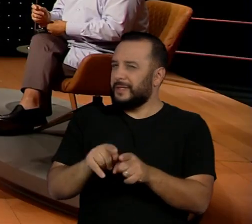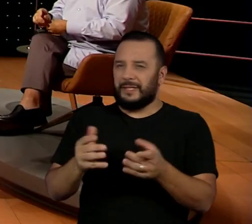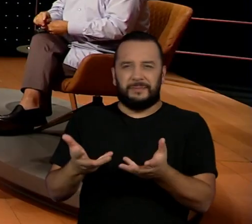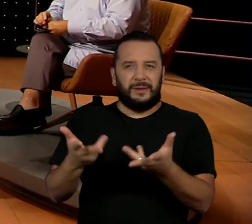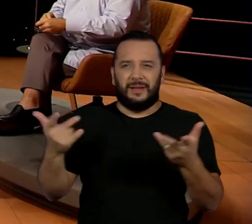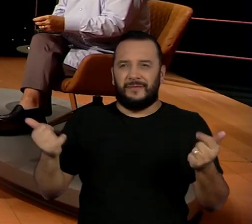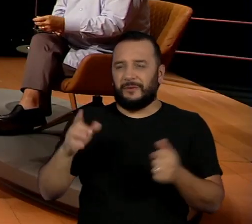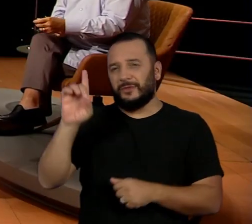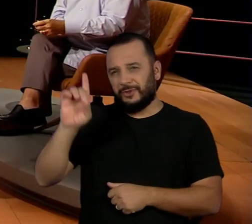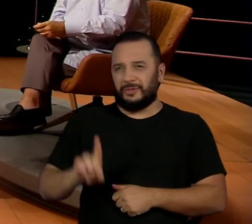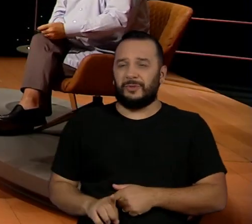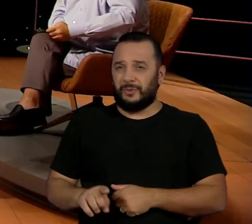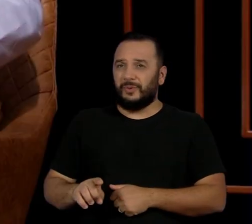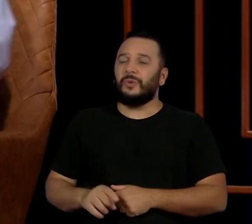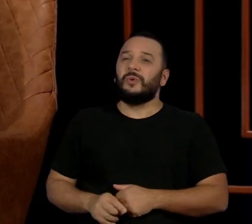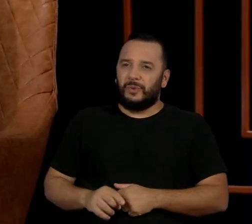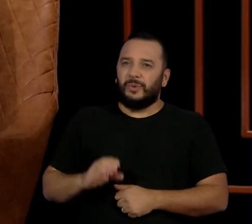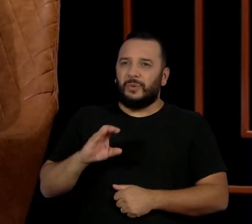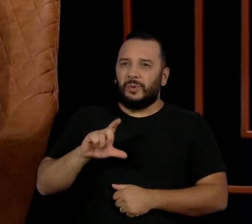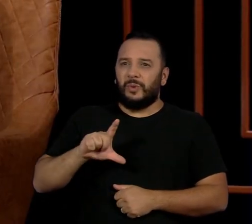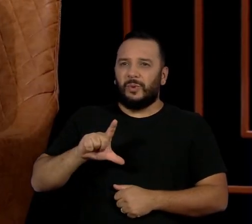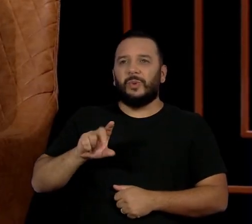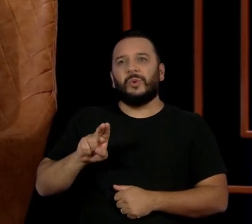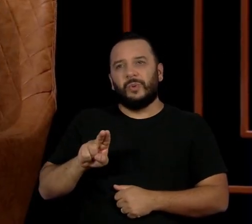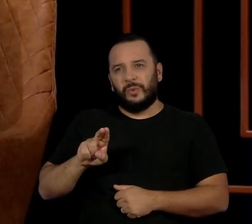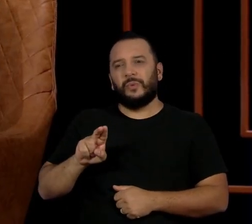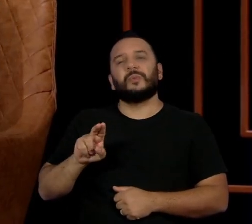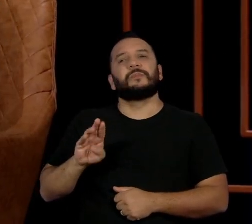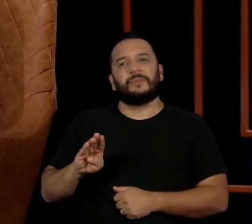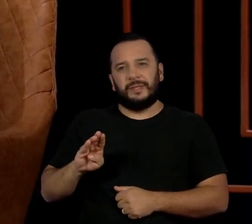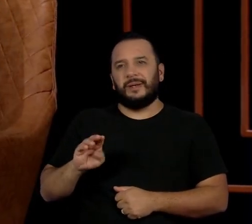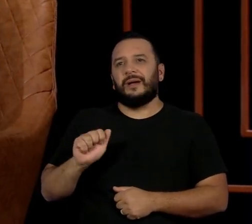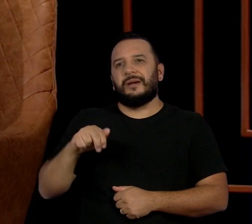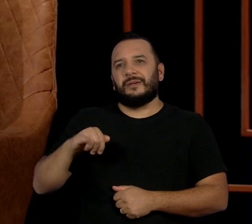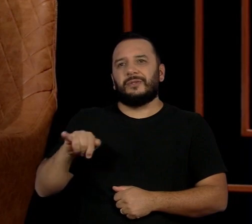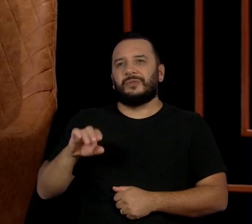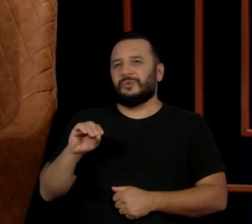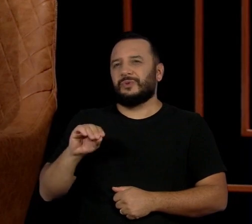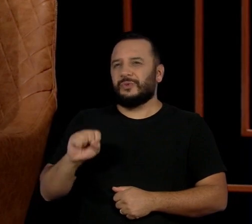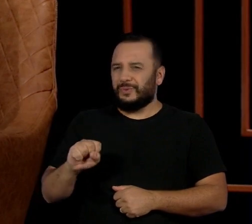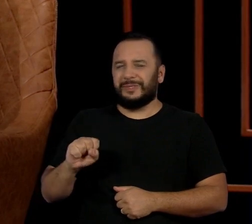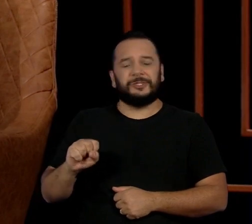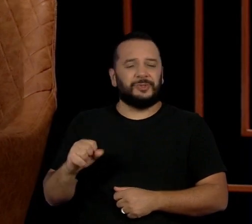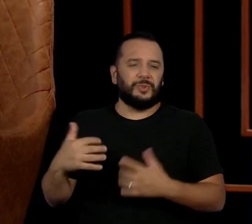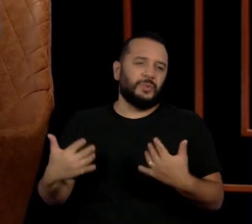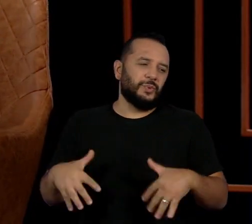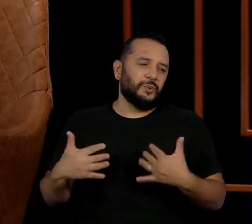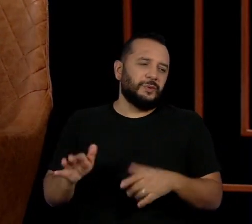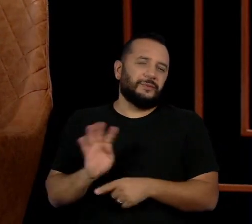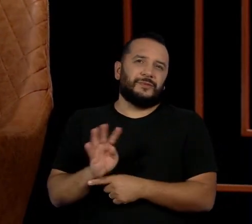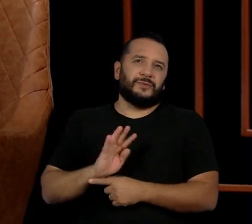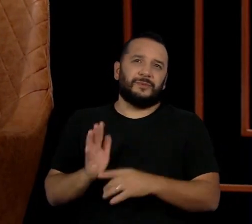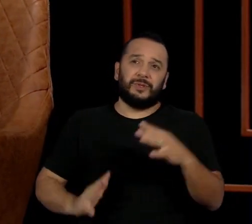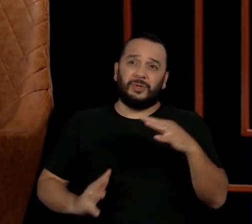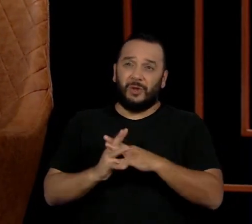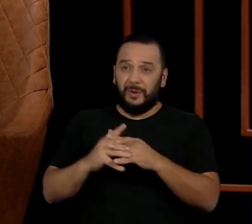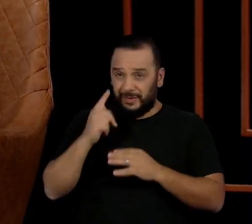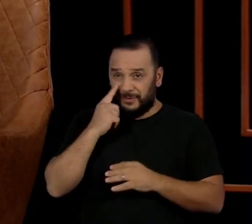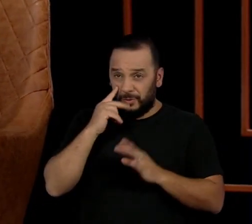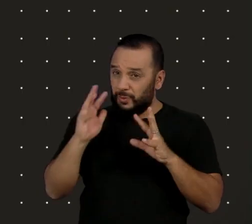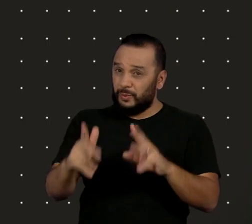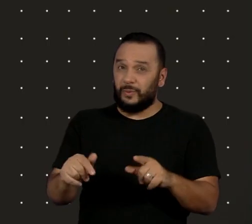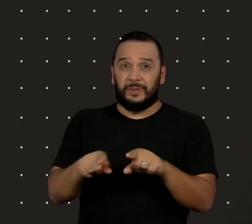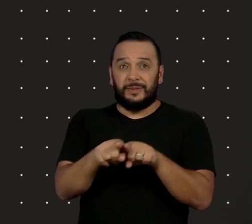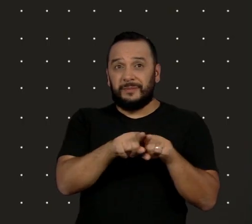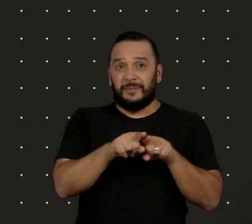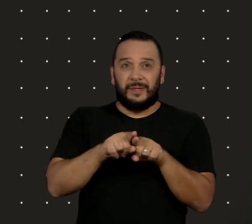Clube dos Anjos é um filme do Ângelo Defante, adaptado da obra do Luiz Fernando Veríssimo, que eu acho, foi um filmaço. Você vê a quantidade, tudo aquilo é irmão. Ali